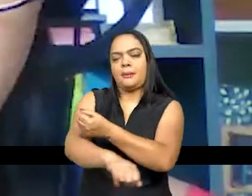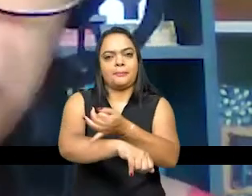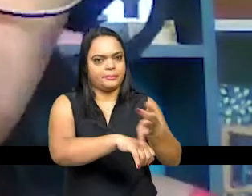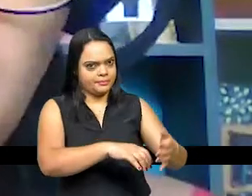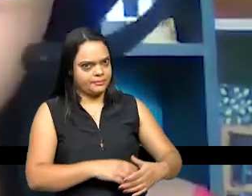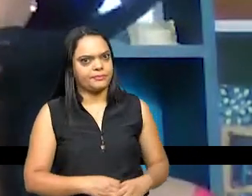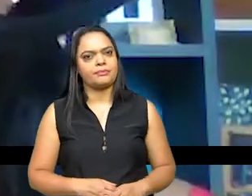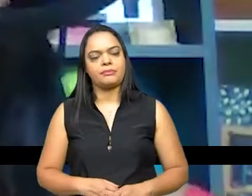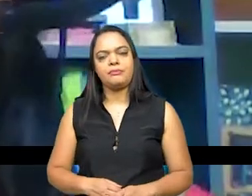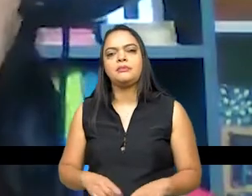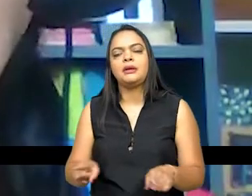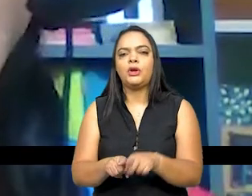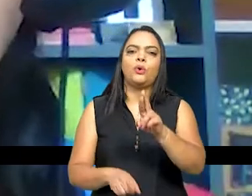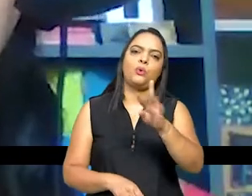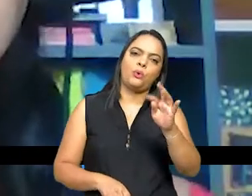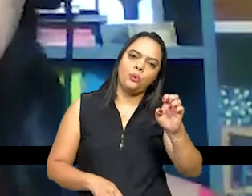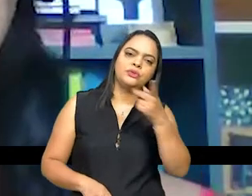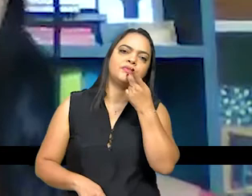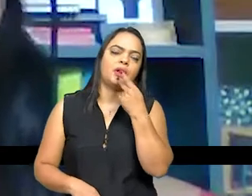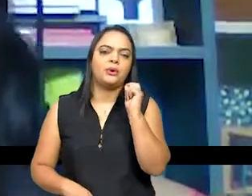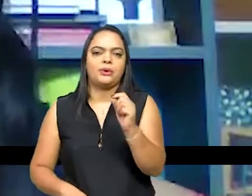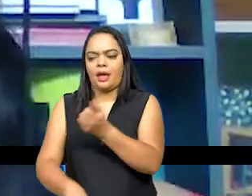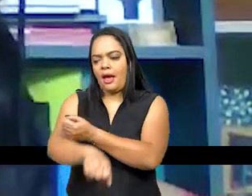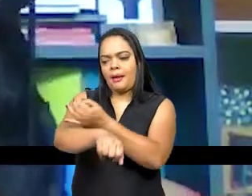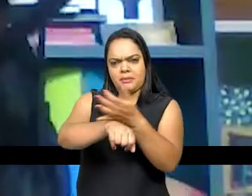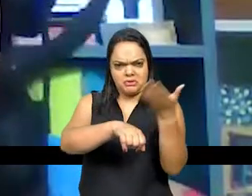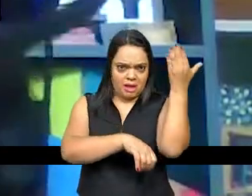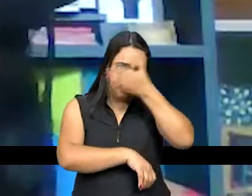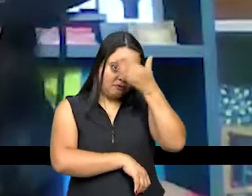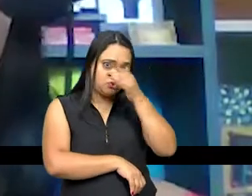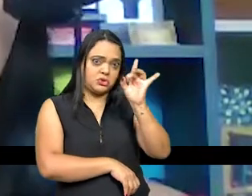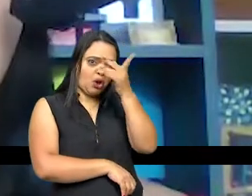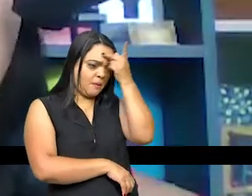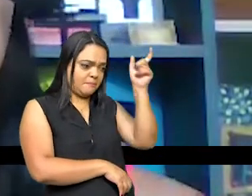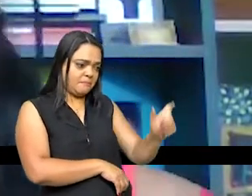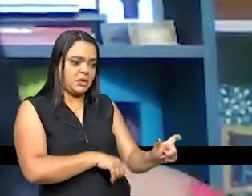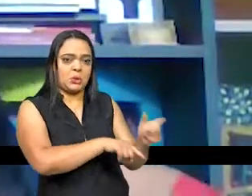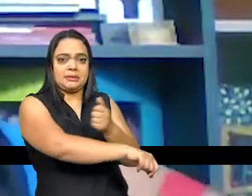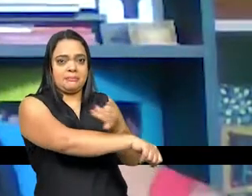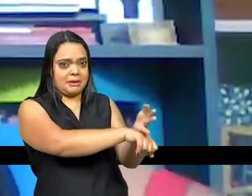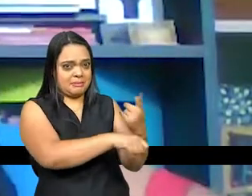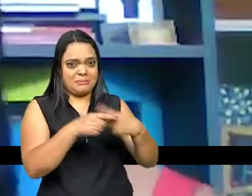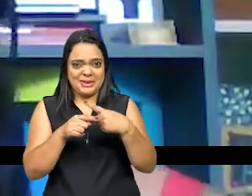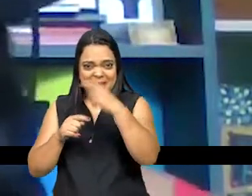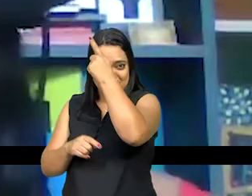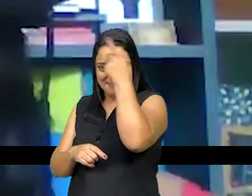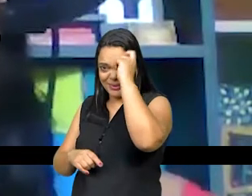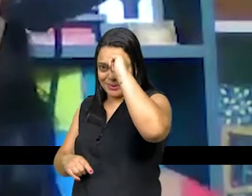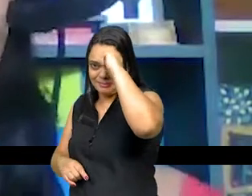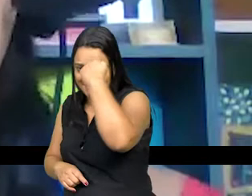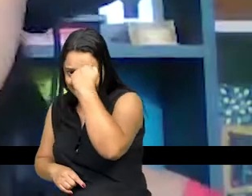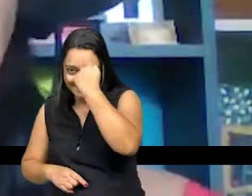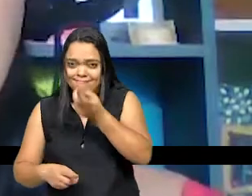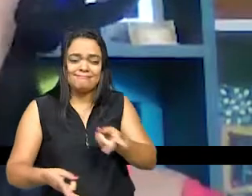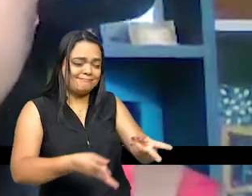o que a Ruth Frankenberg também já disse, a branquitude é invisível para quem? Só se for para o branco, né? Porque para nós ela não é invisível, a